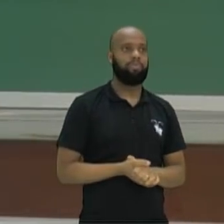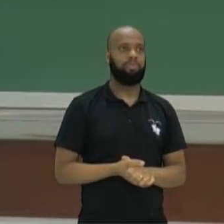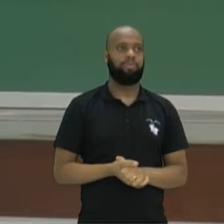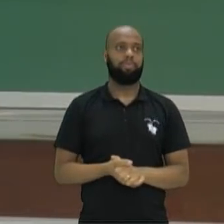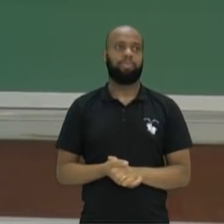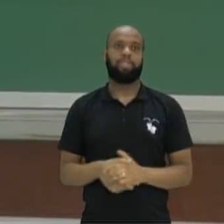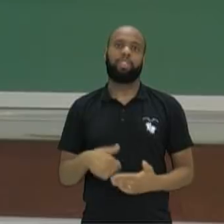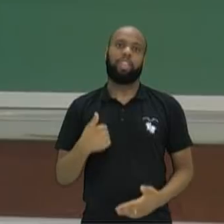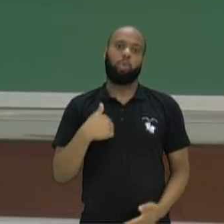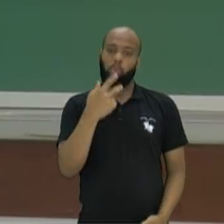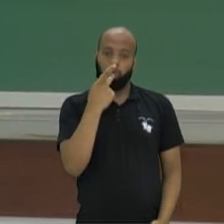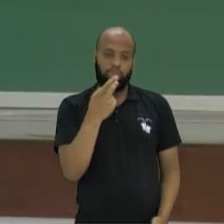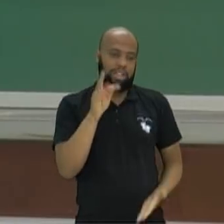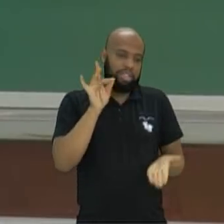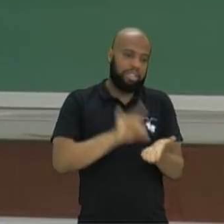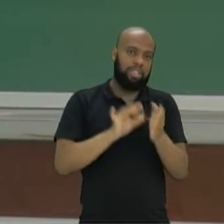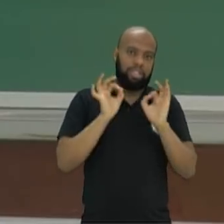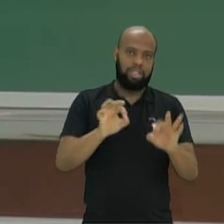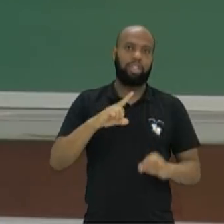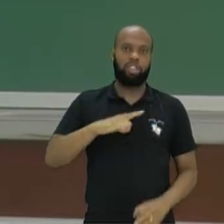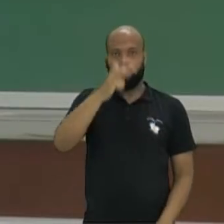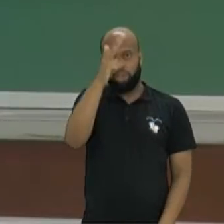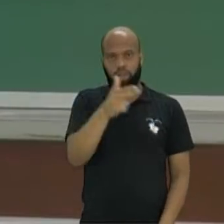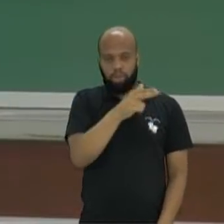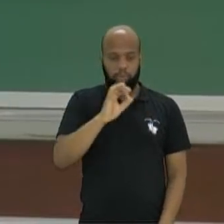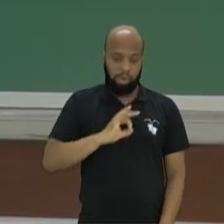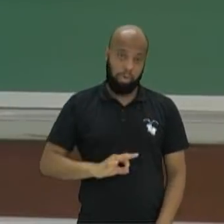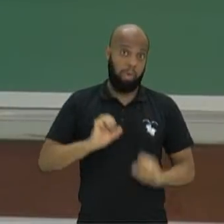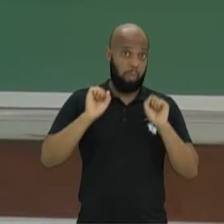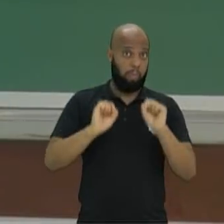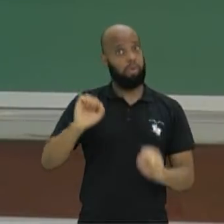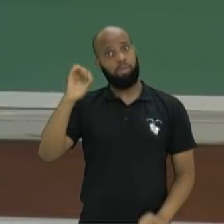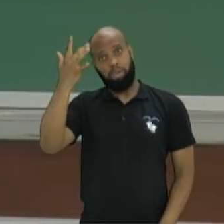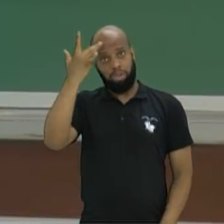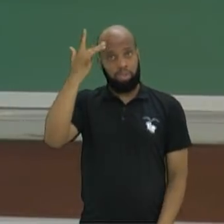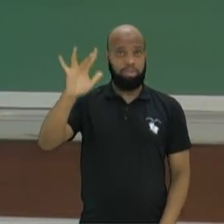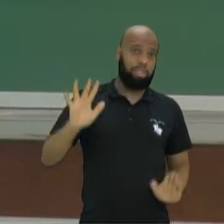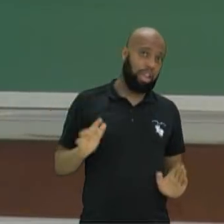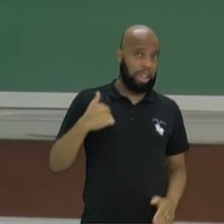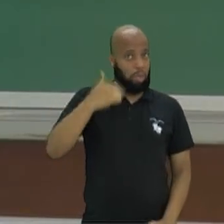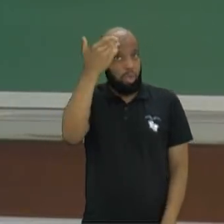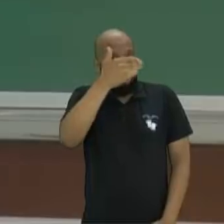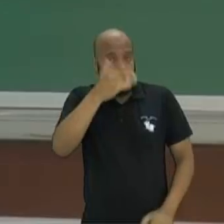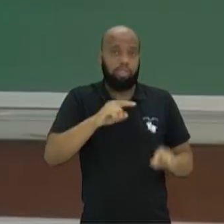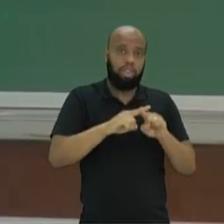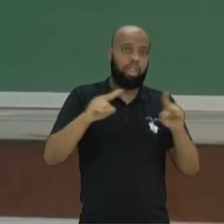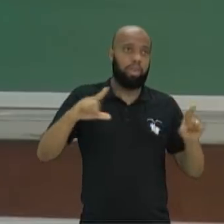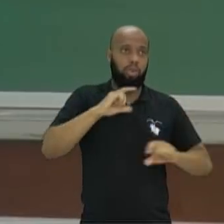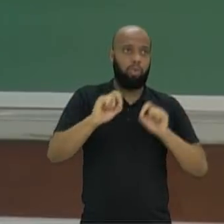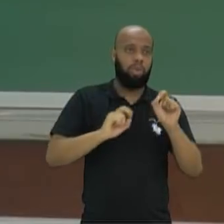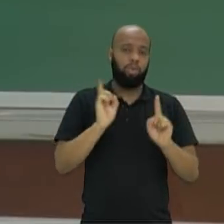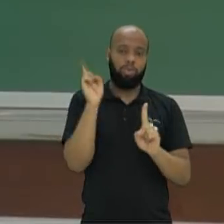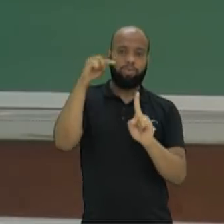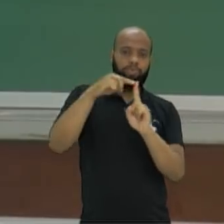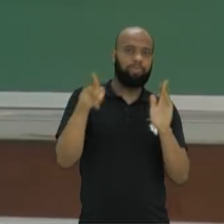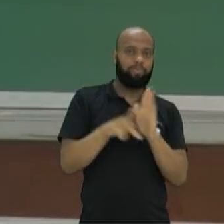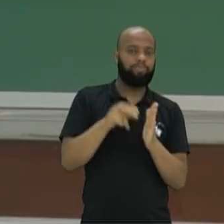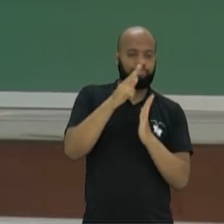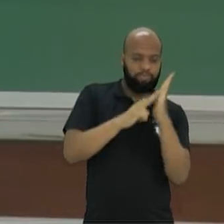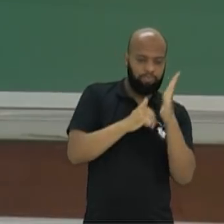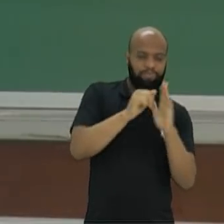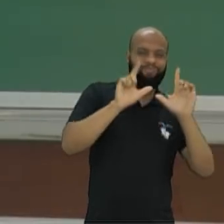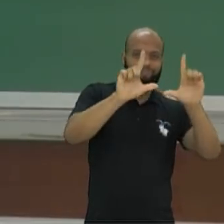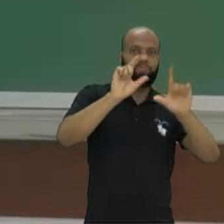posso cravar com certeza que tinha um padre no meio da batalha. Pode, não posso dizer se tem. Mas a função dessa